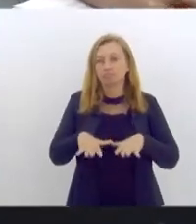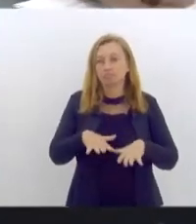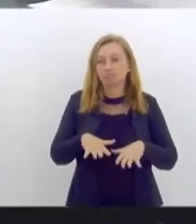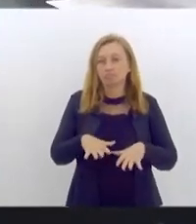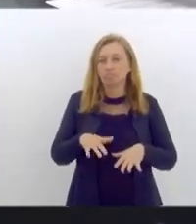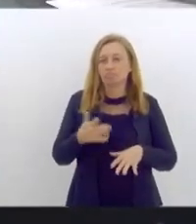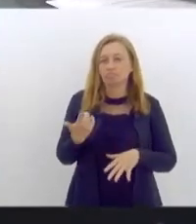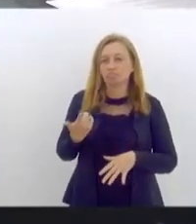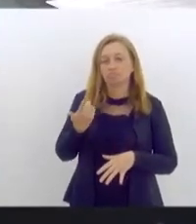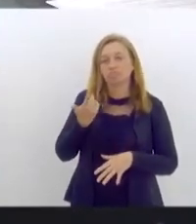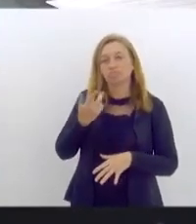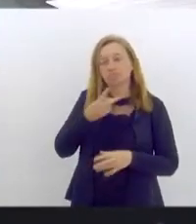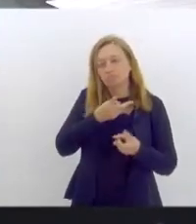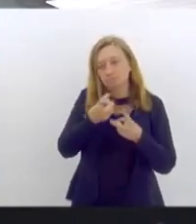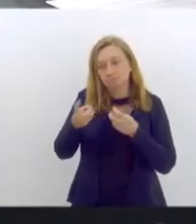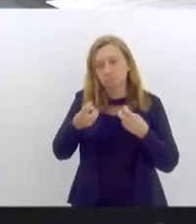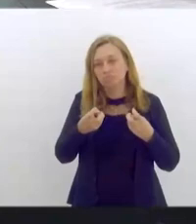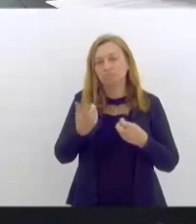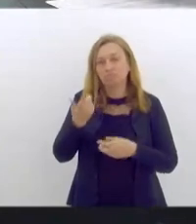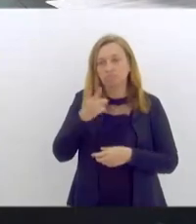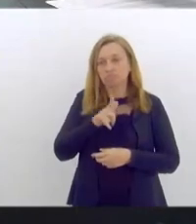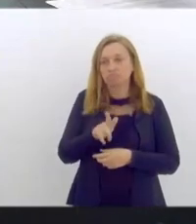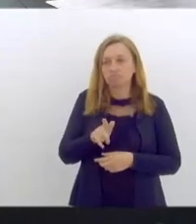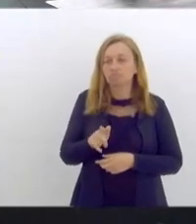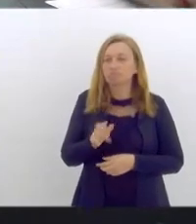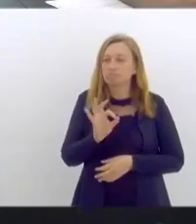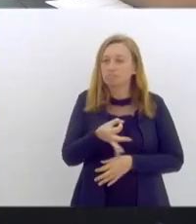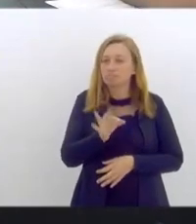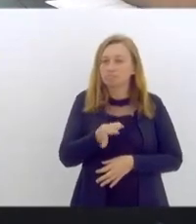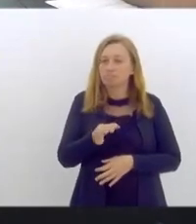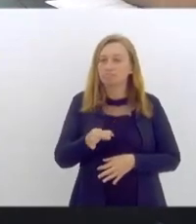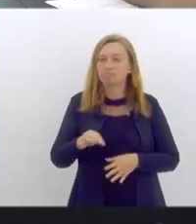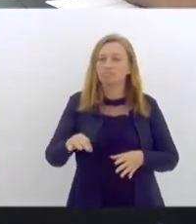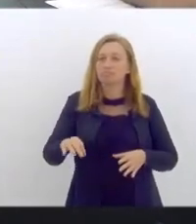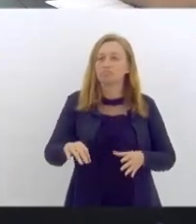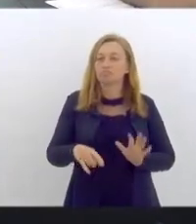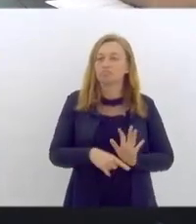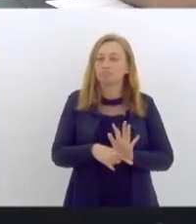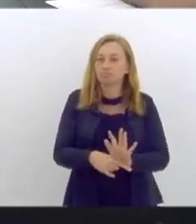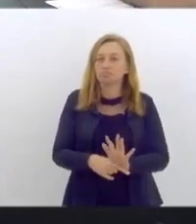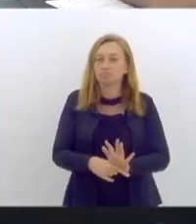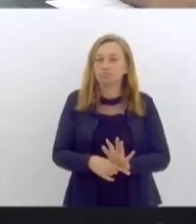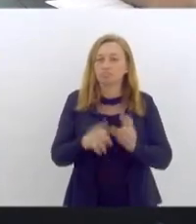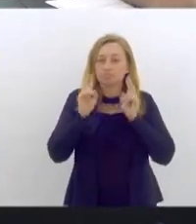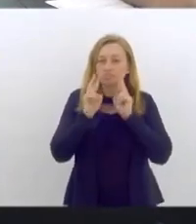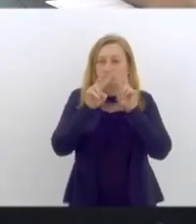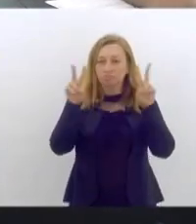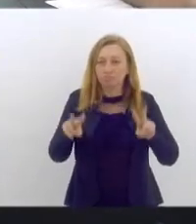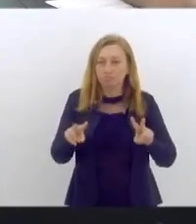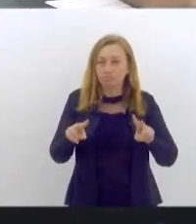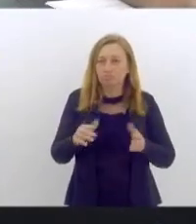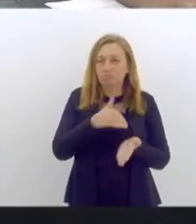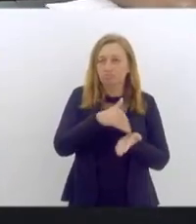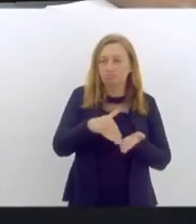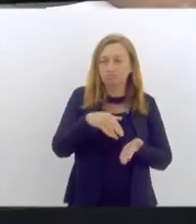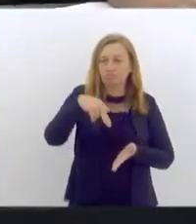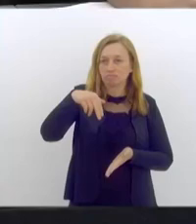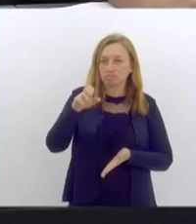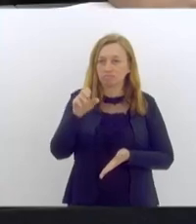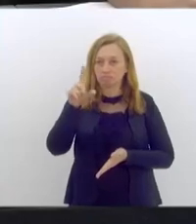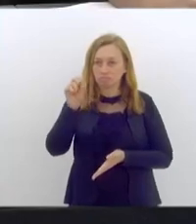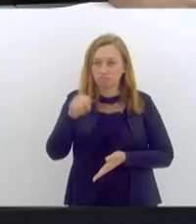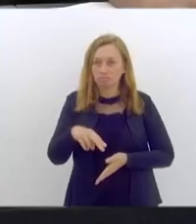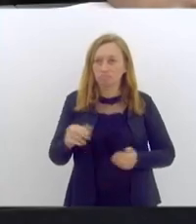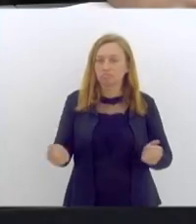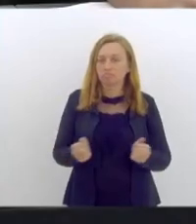estamos vendo e que certamente vai contribuir e essa é a visão do nosso secretário Nelson Rocha